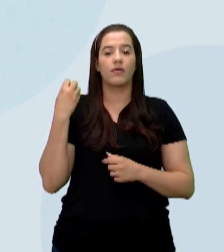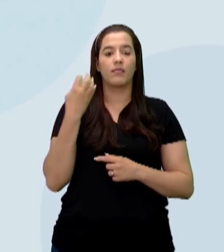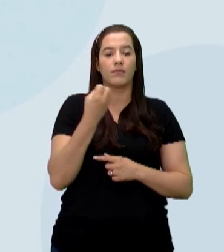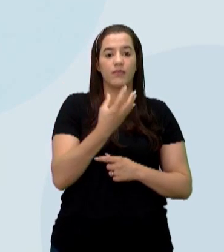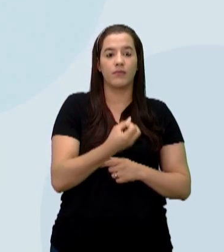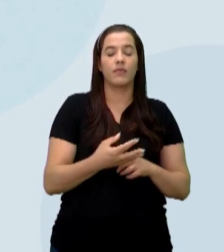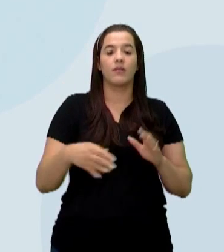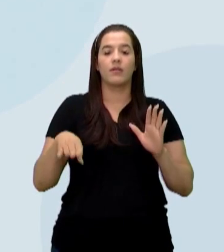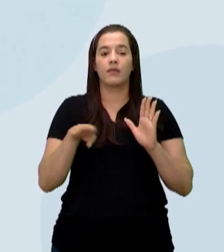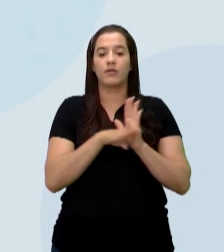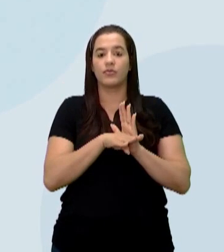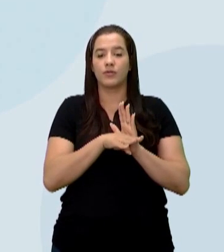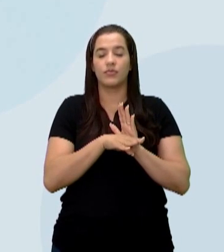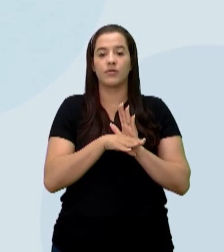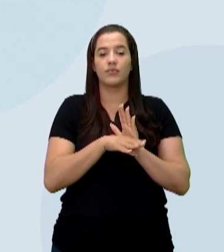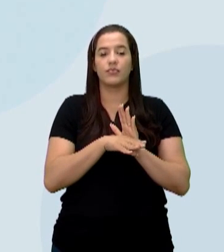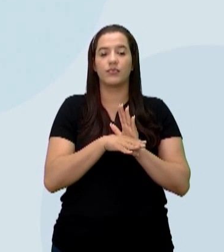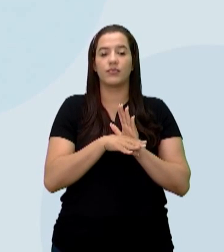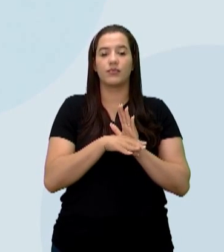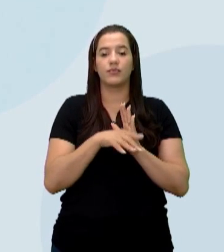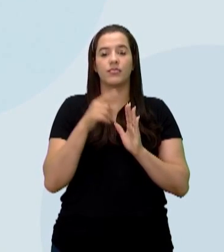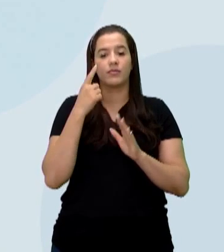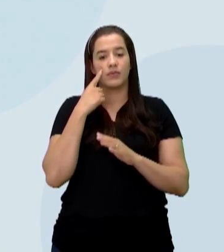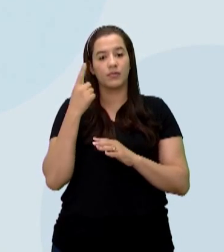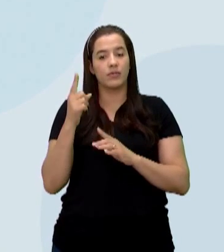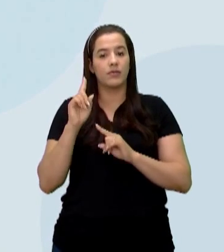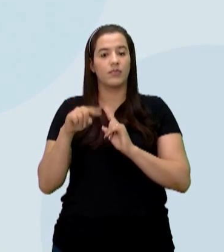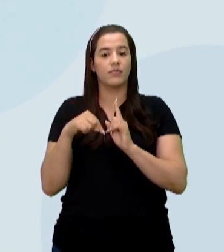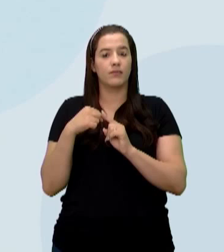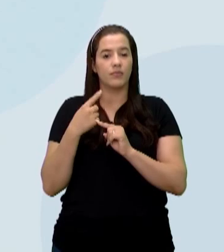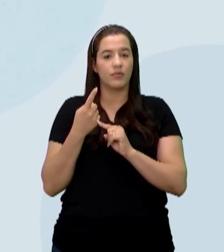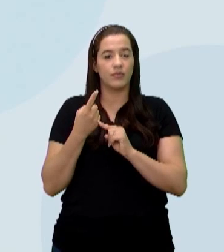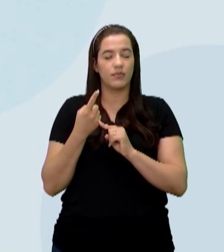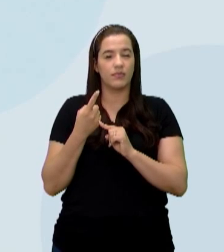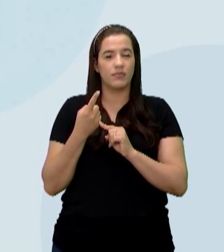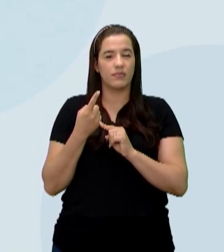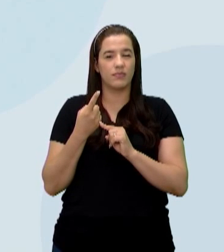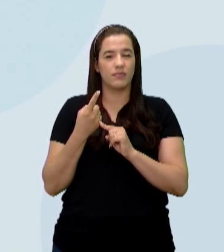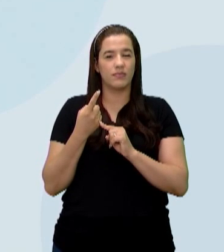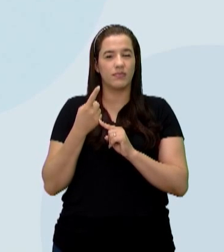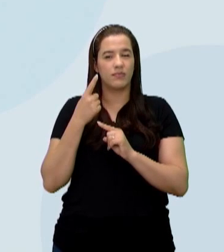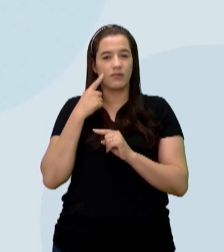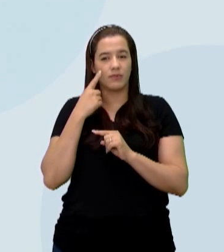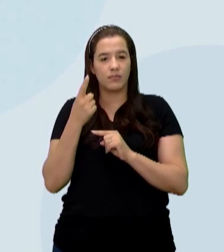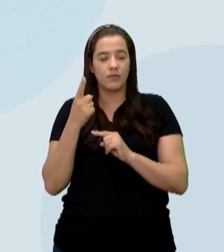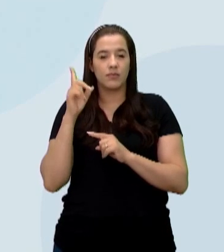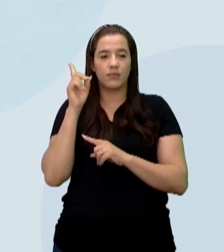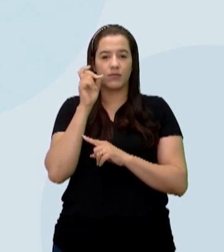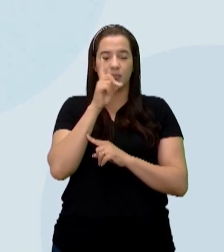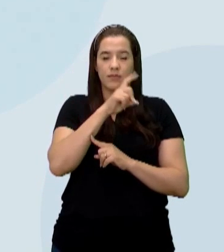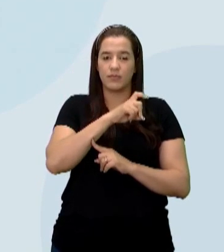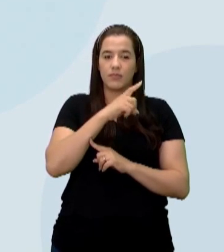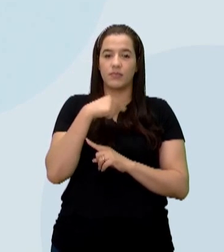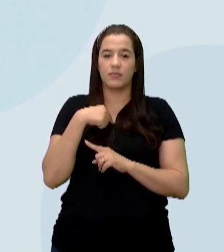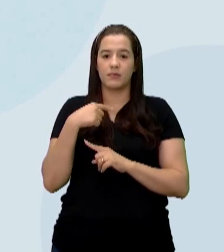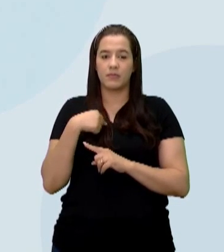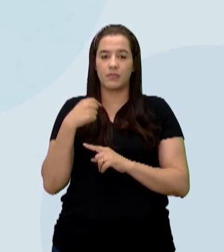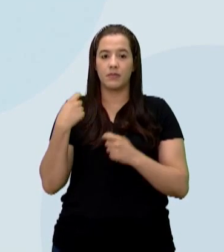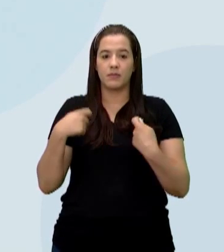até chegar às Índias, no Oriente. E eu com isso? Sabe como é? Estou meio duro e preciso de um